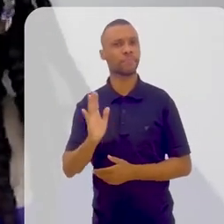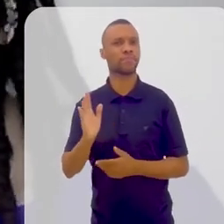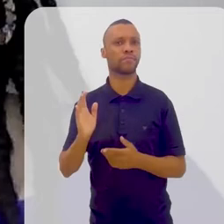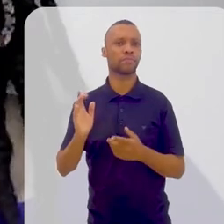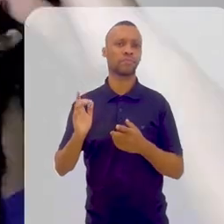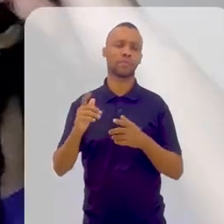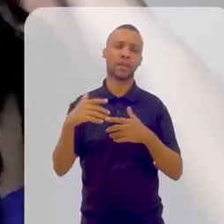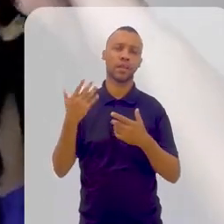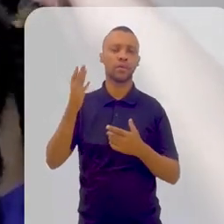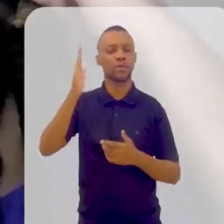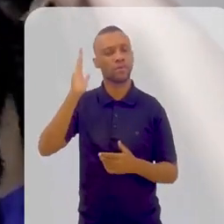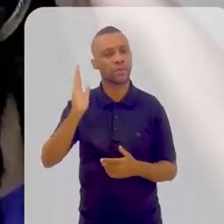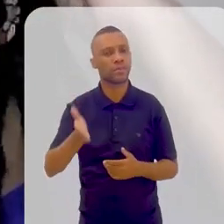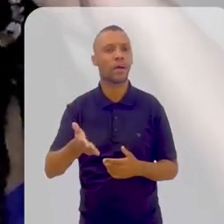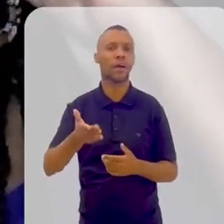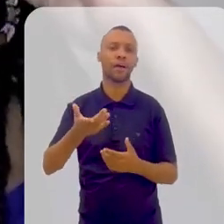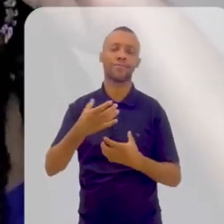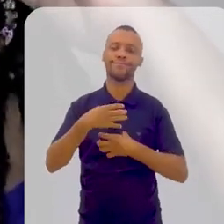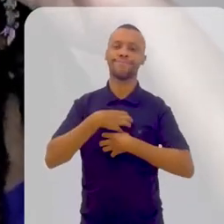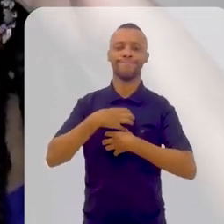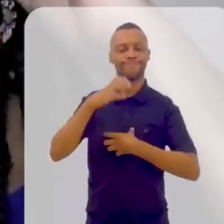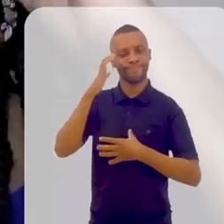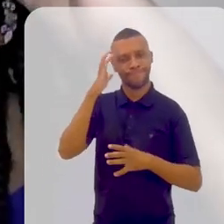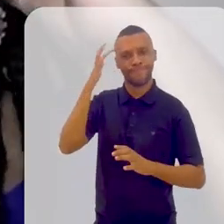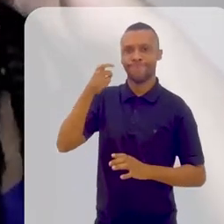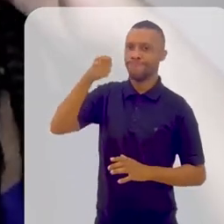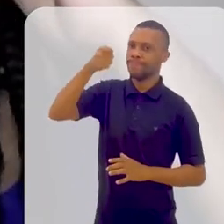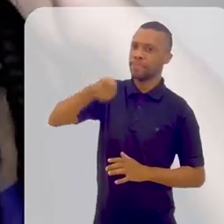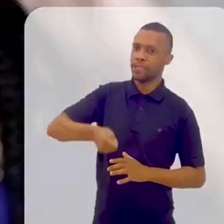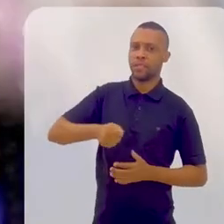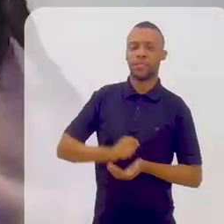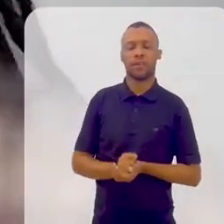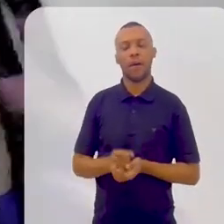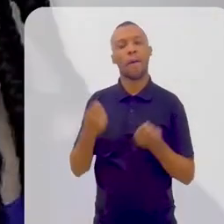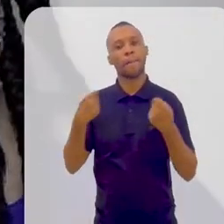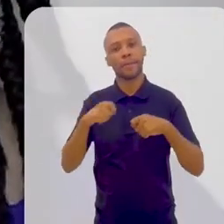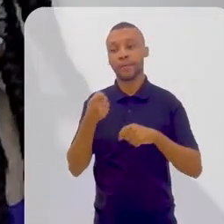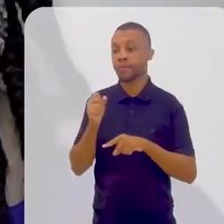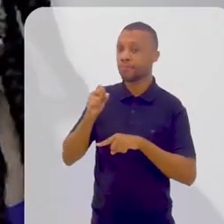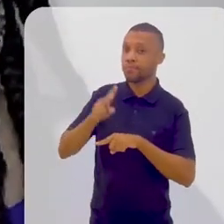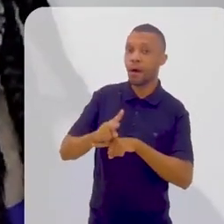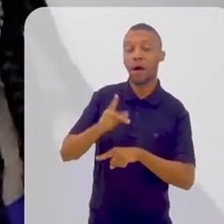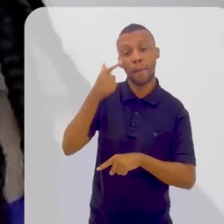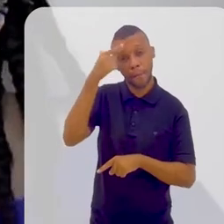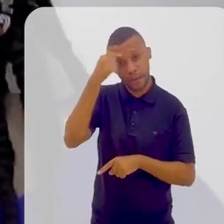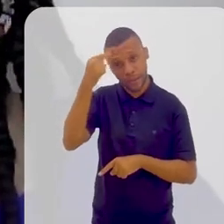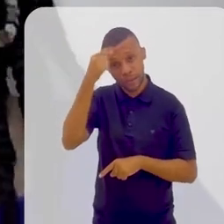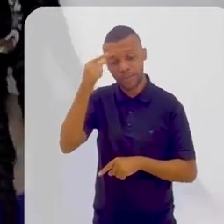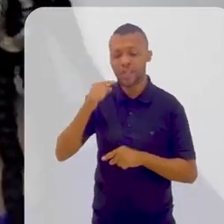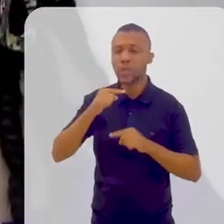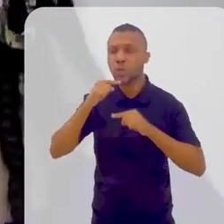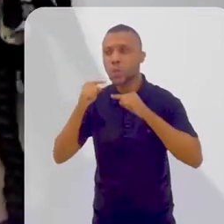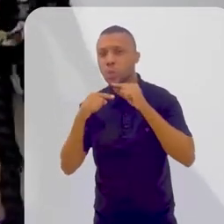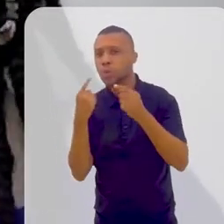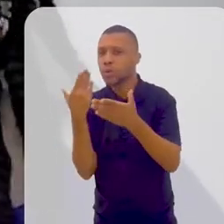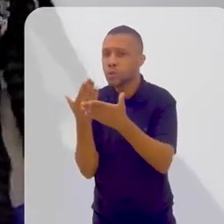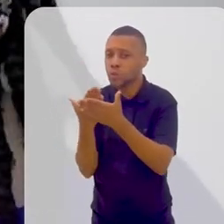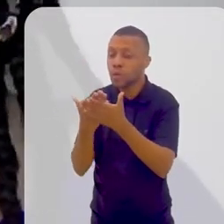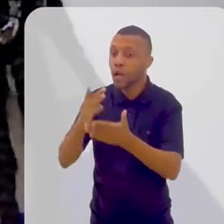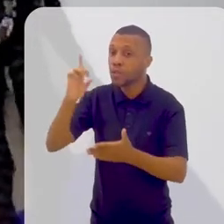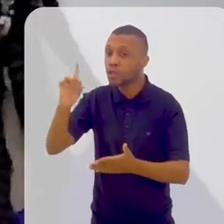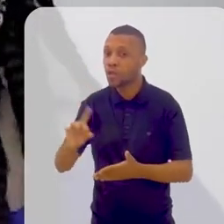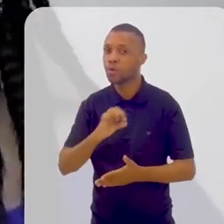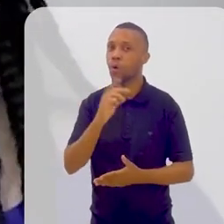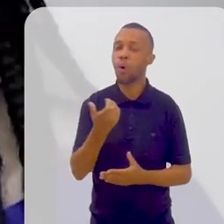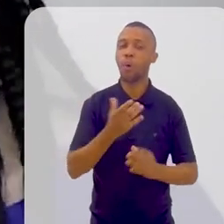queria. Eu já tinha decidido, eu falei assim: não, eu preciso fazer uma graduação, e fiquei na dúvida entre fazer